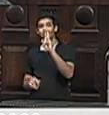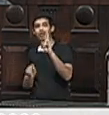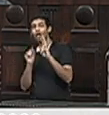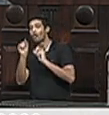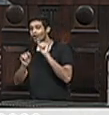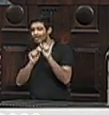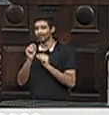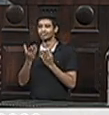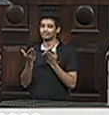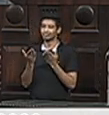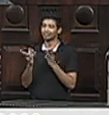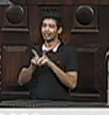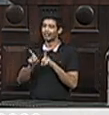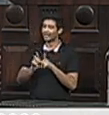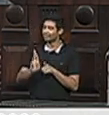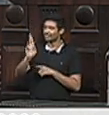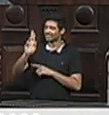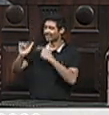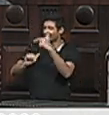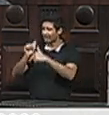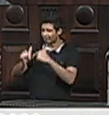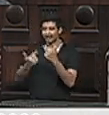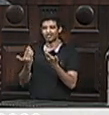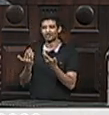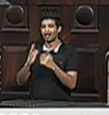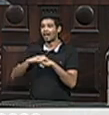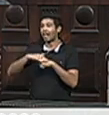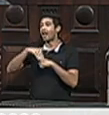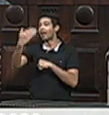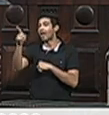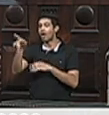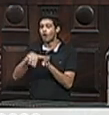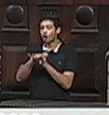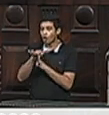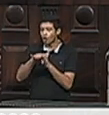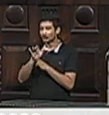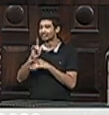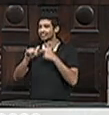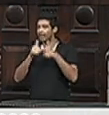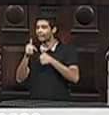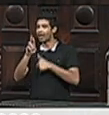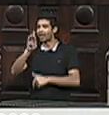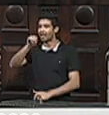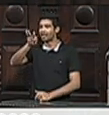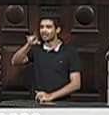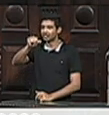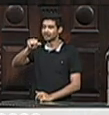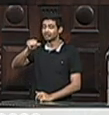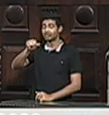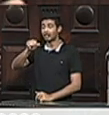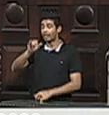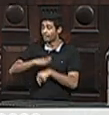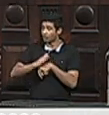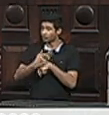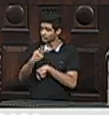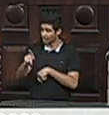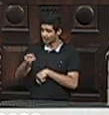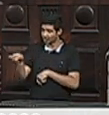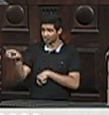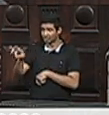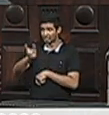nesse caso, é importante garantir a prerrogativa não apenas dos trabalhadores, mas dos empresários. Quem